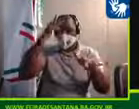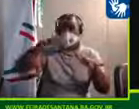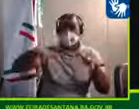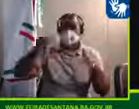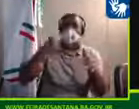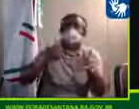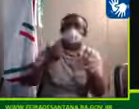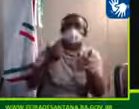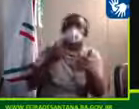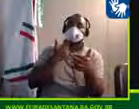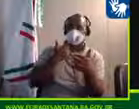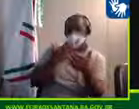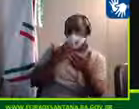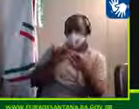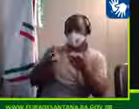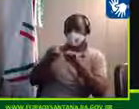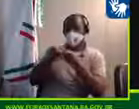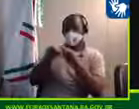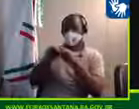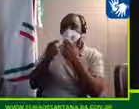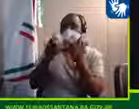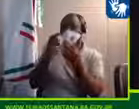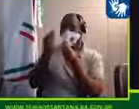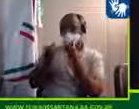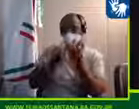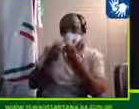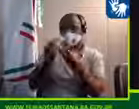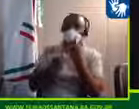também gostaria de saber o seguinte, com relação